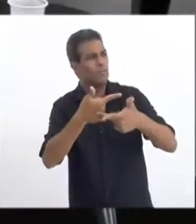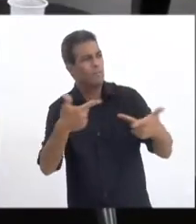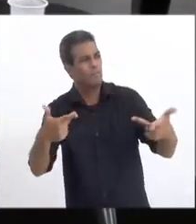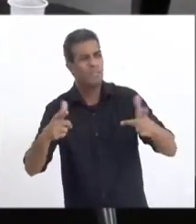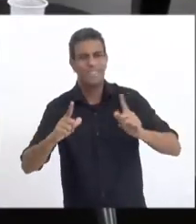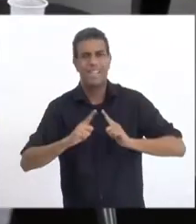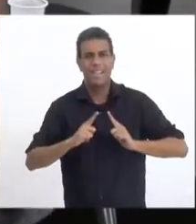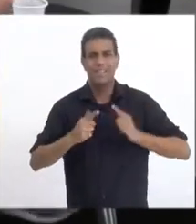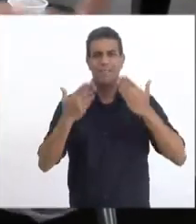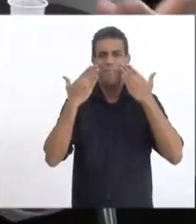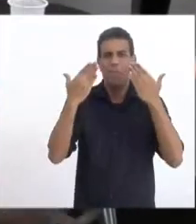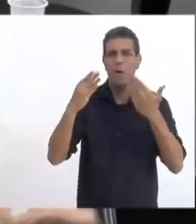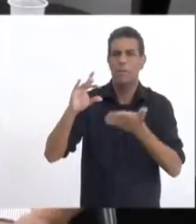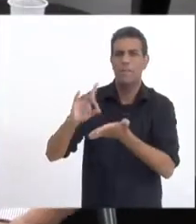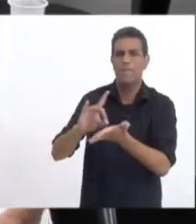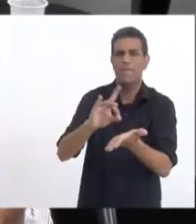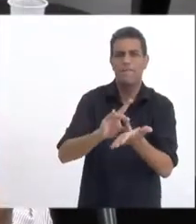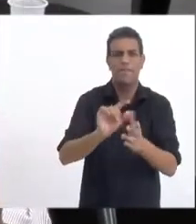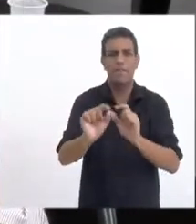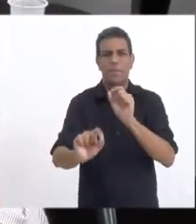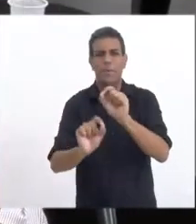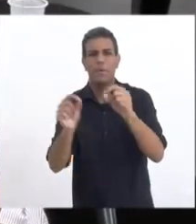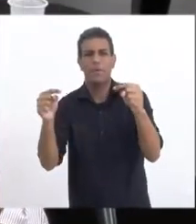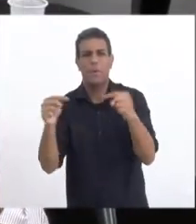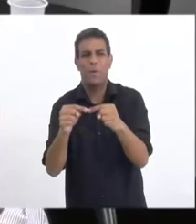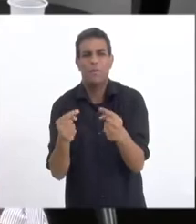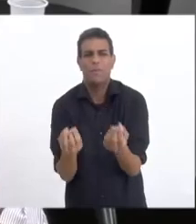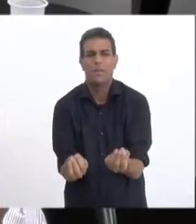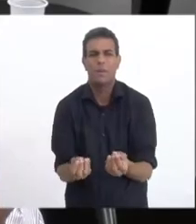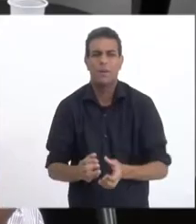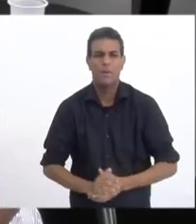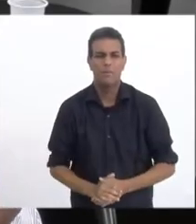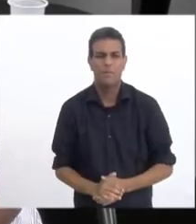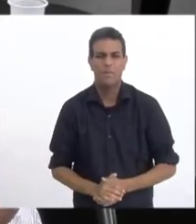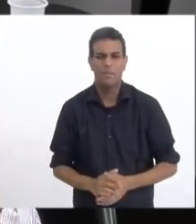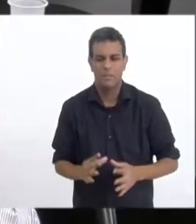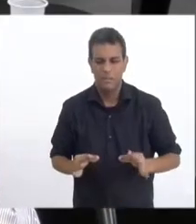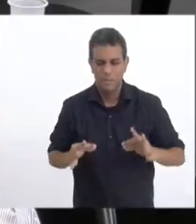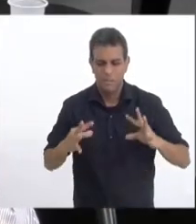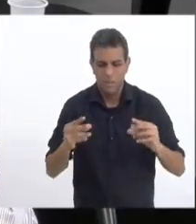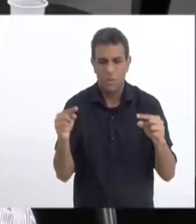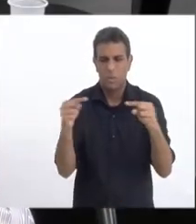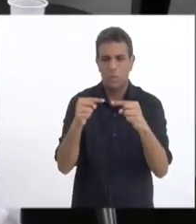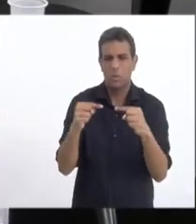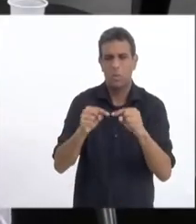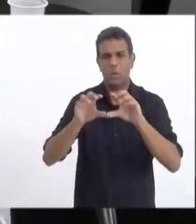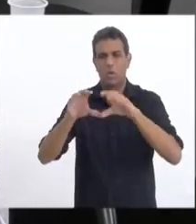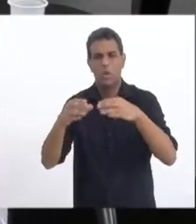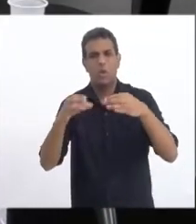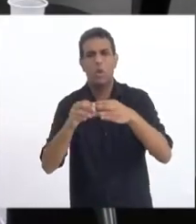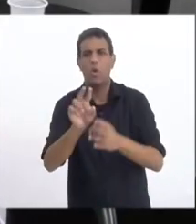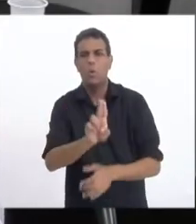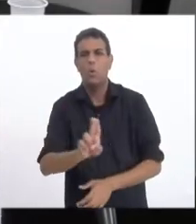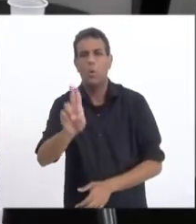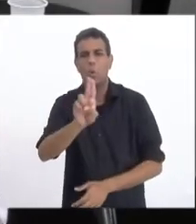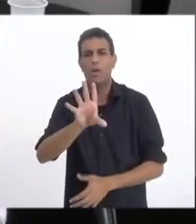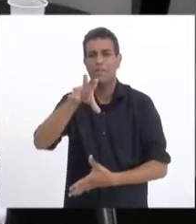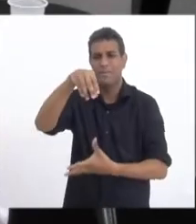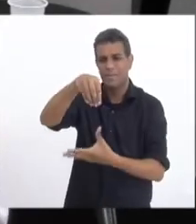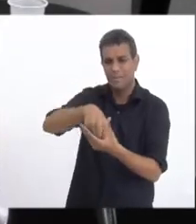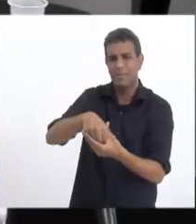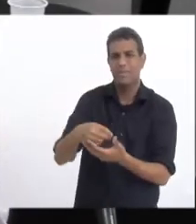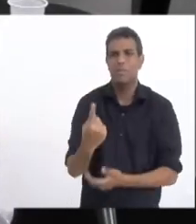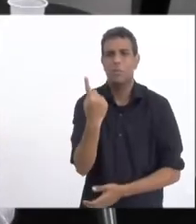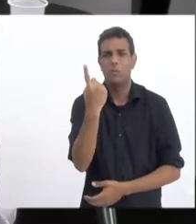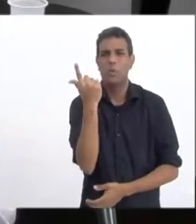estão mostrando a realidade das drogas? Porque tudo começa, de deputados, senhoras e senhores, tudo começa com